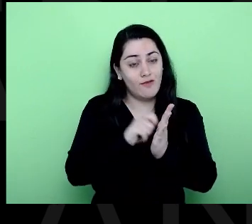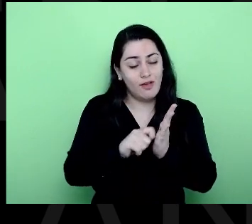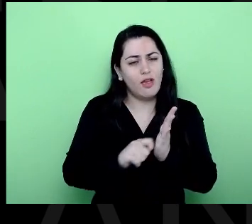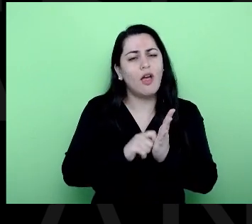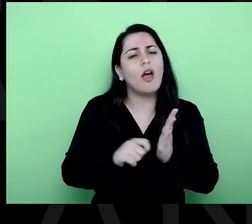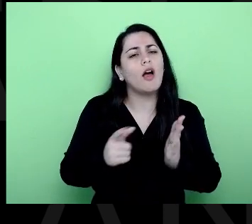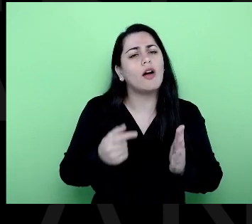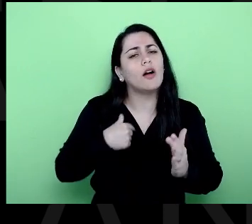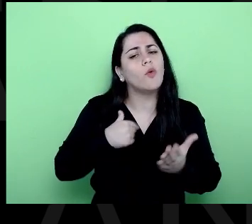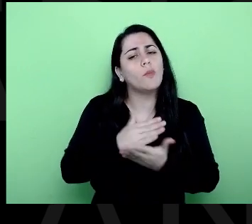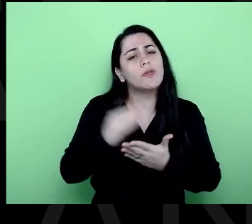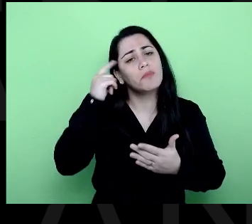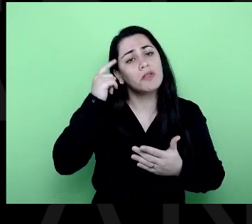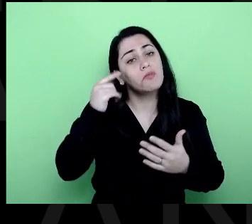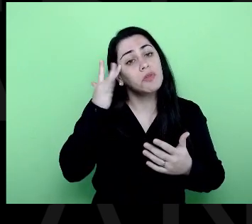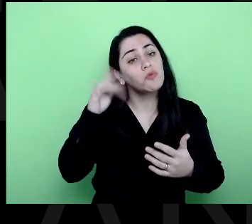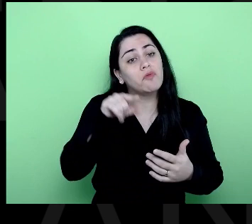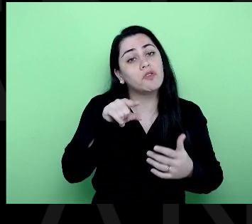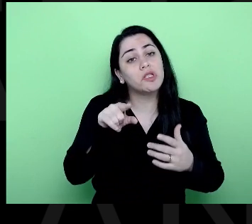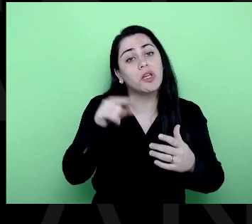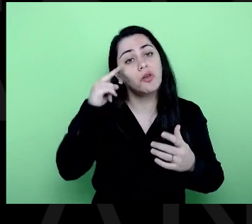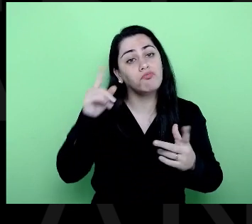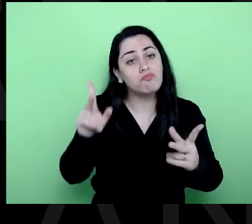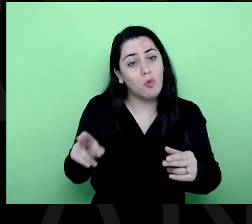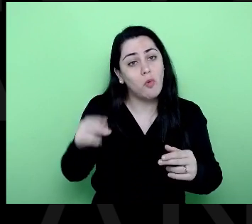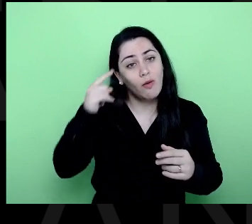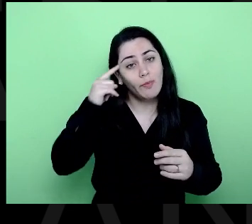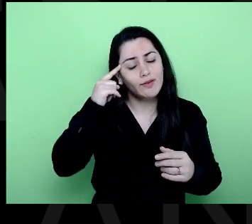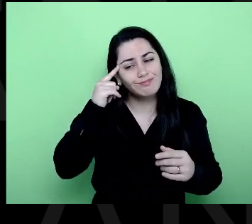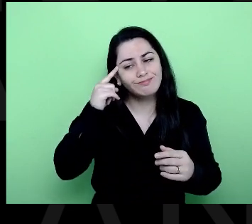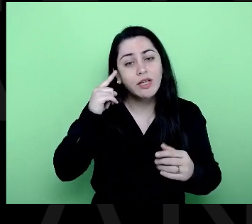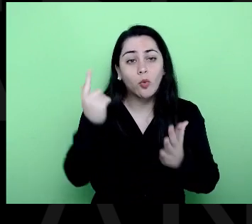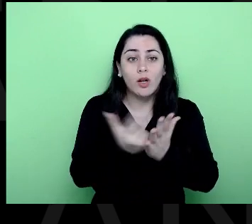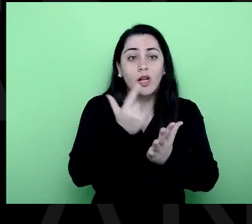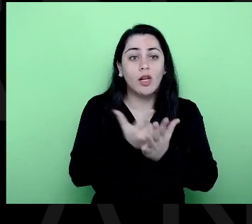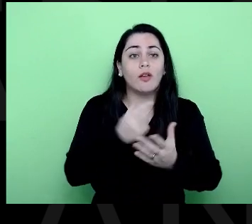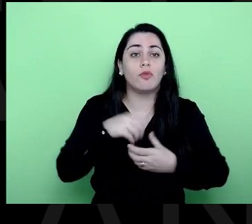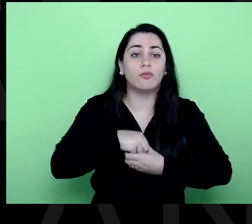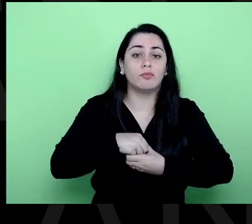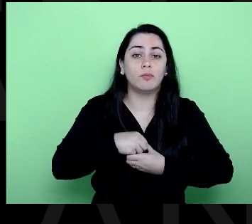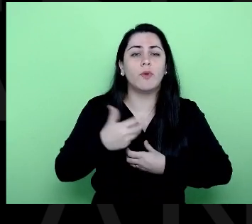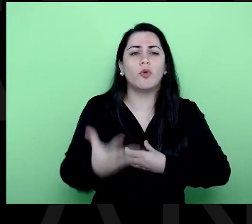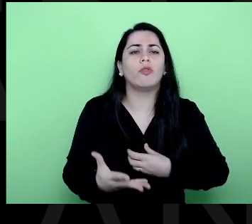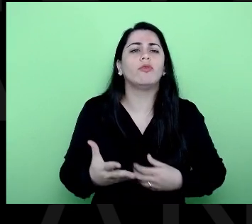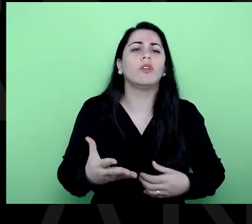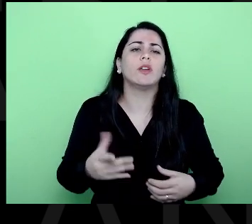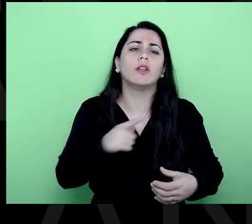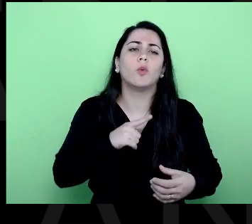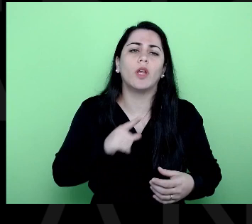você pensou a mesma coisa, assim. Que biografia, né? Tem essa coisa da